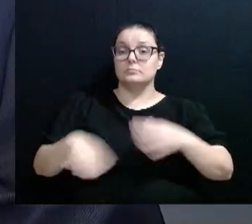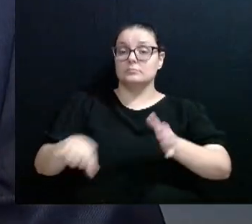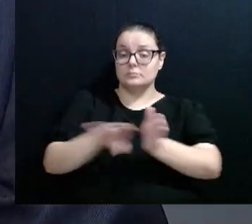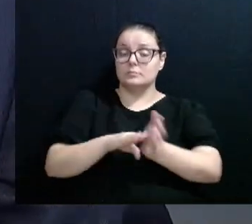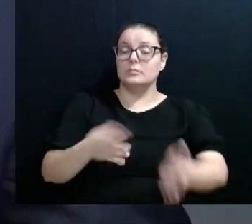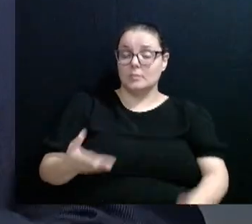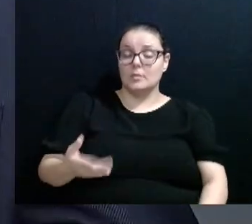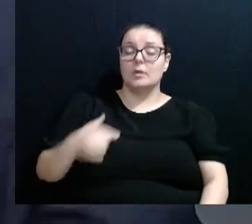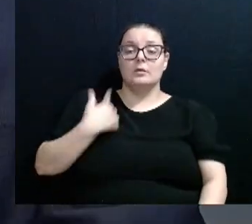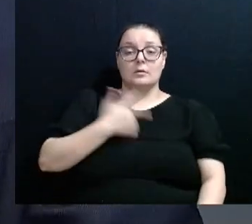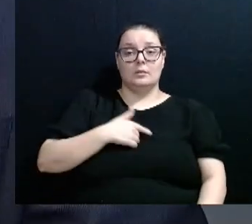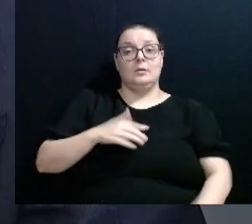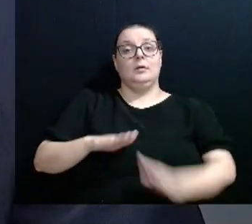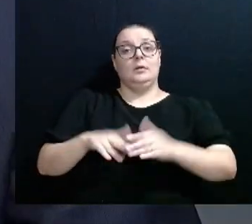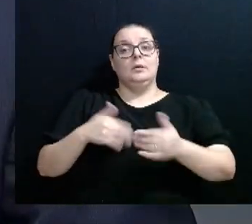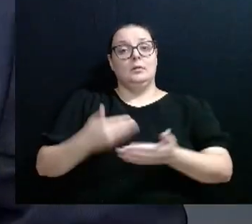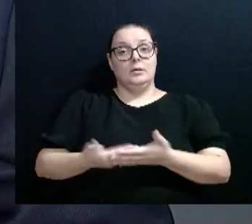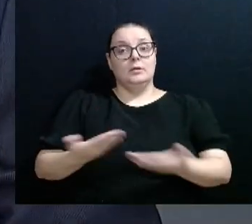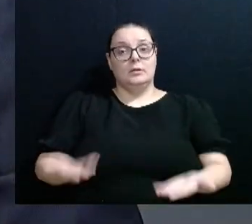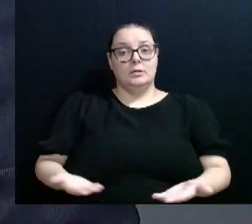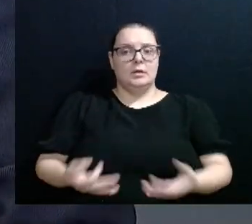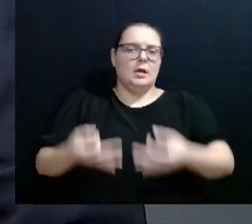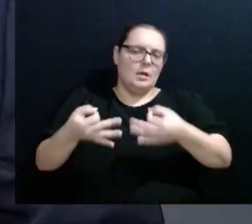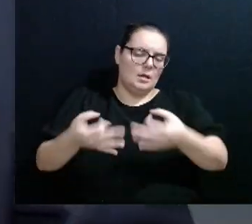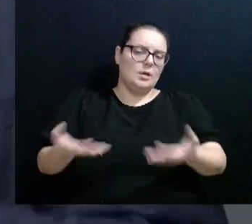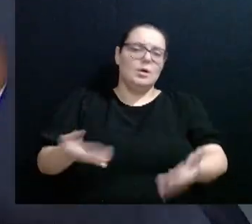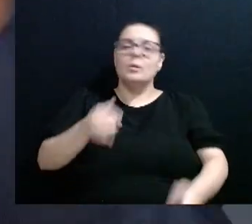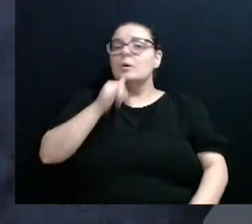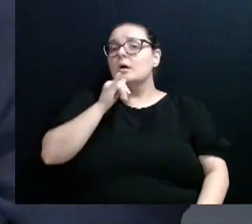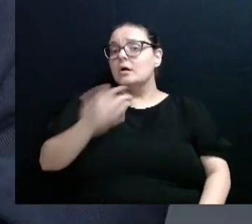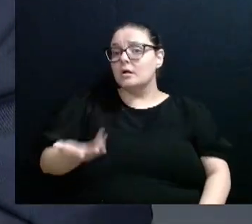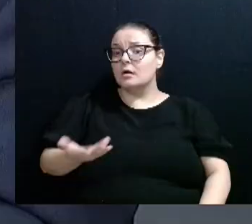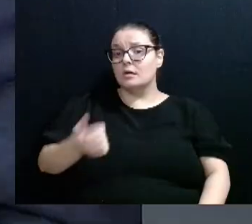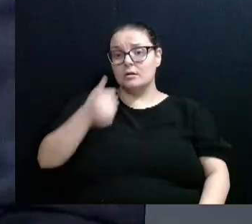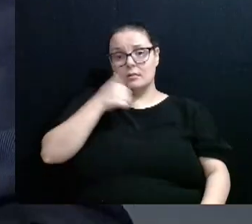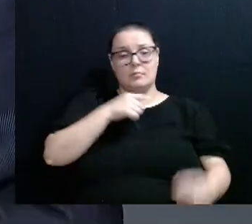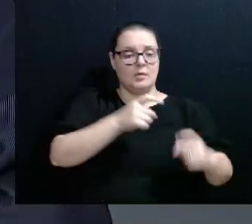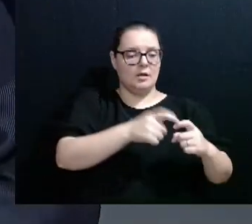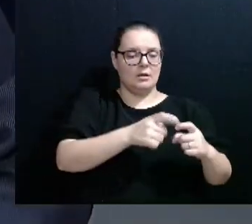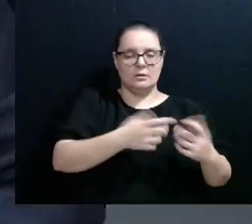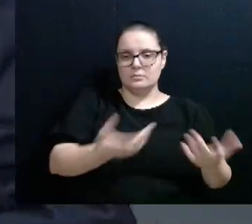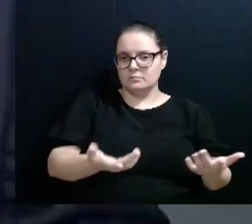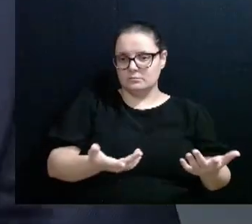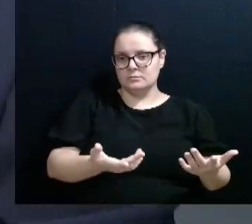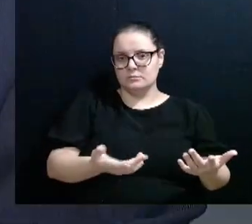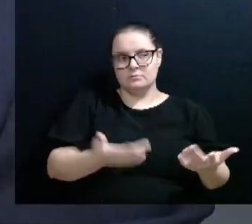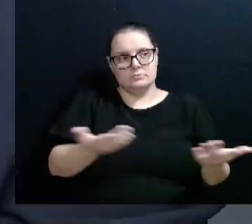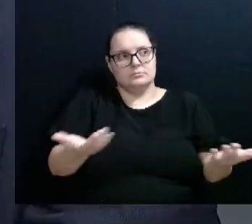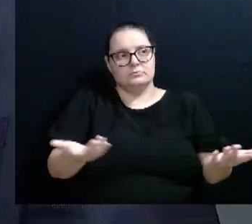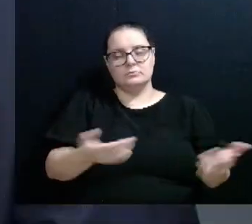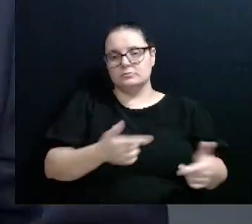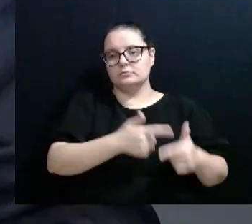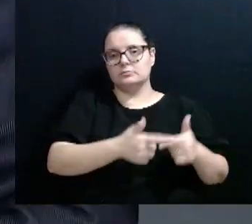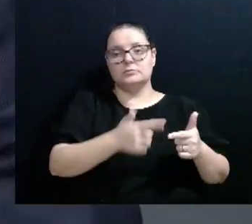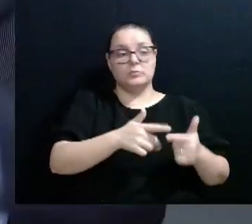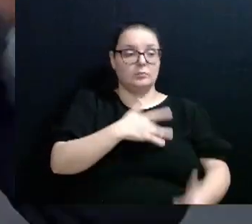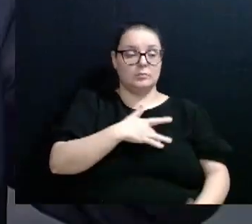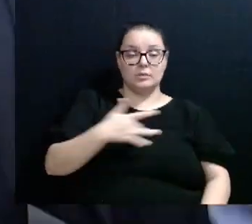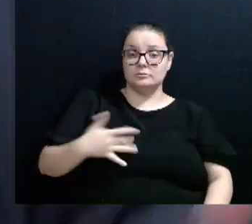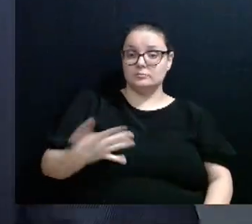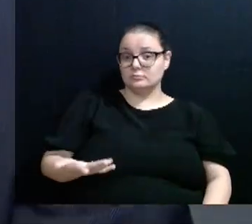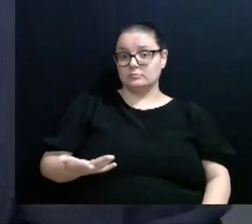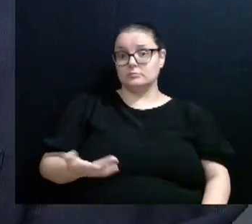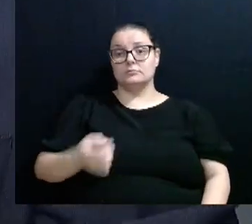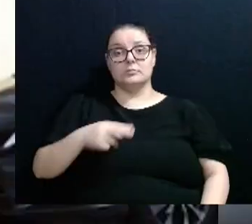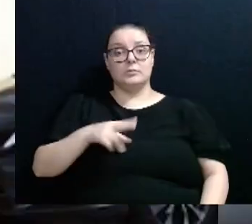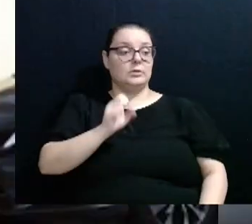fez esse requerimento. É justo, por exemplo, tirar uma médica, se ela tiver com algum problema de saúde, ou se ela aposentar, ou se